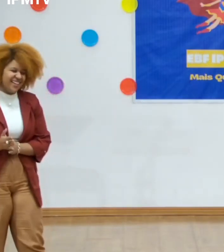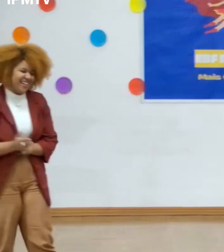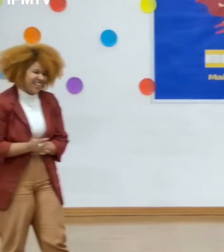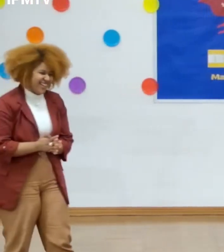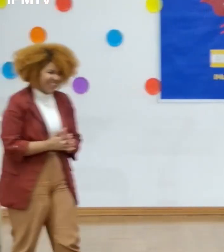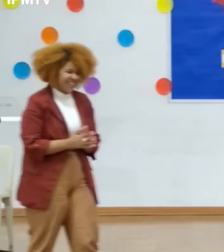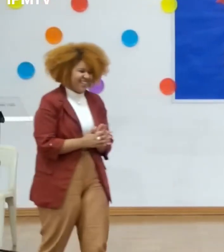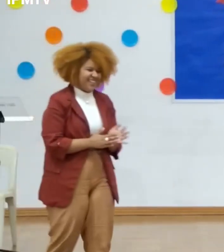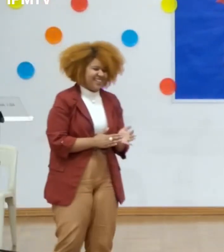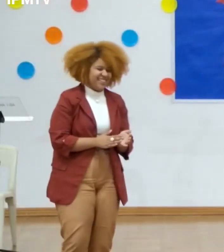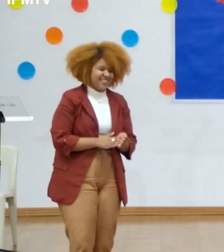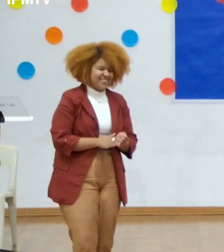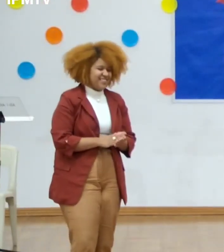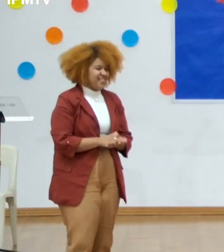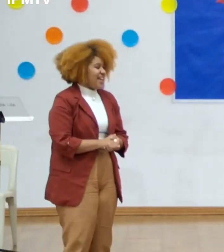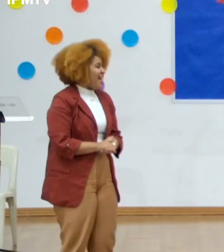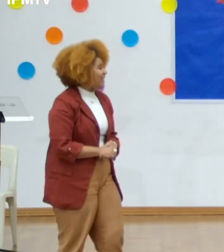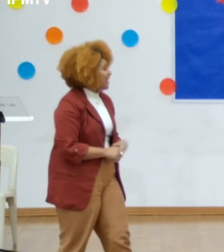número. Pessoal,